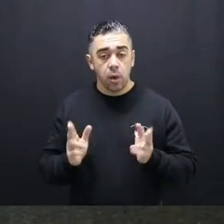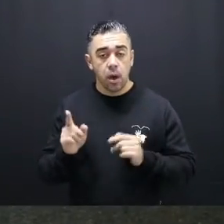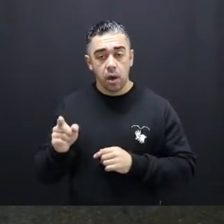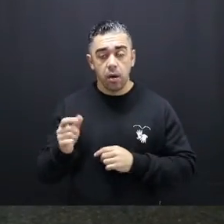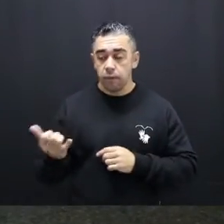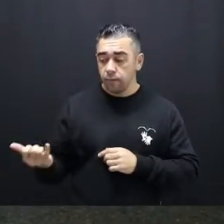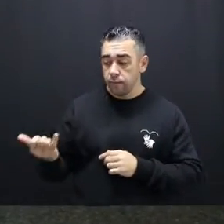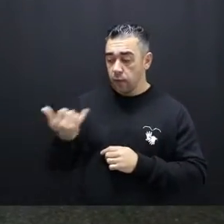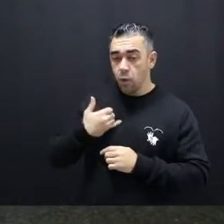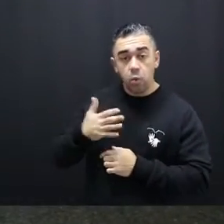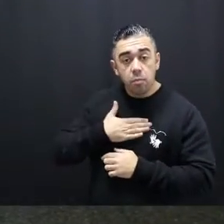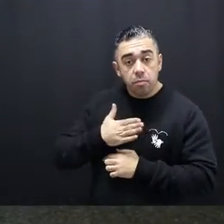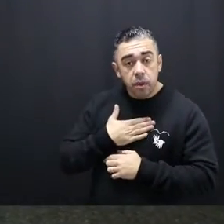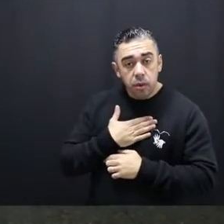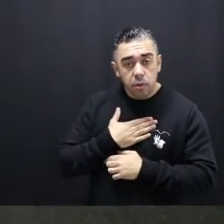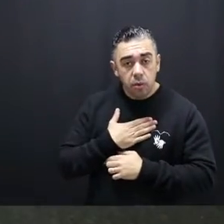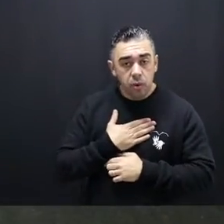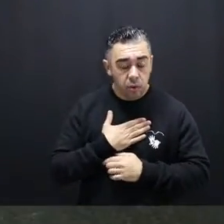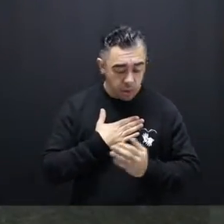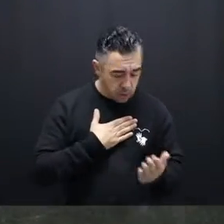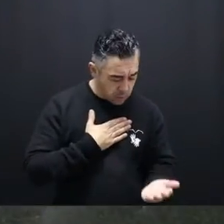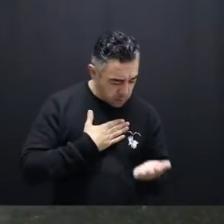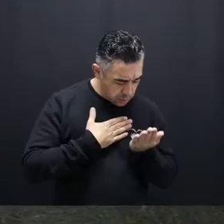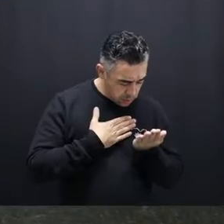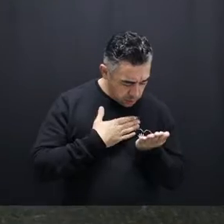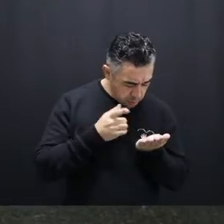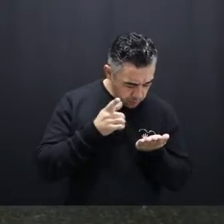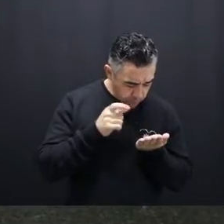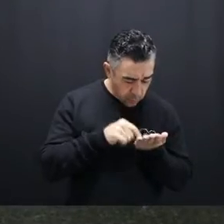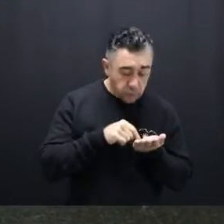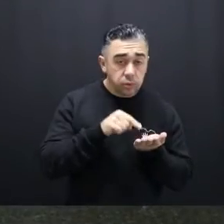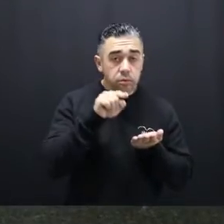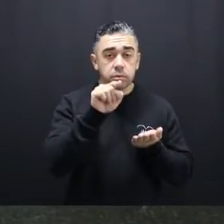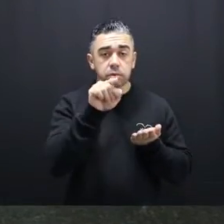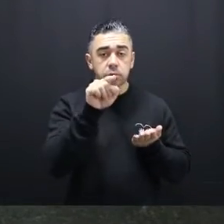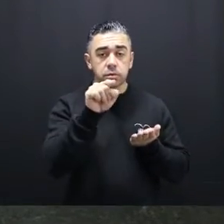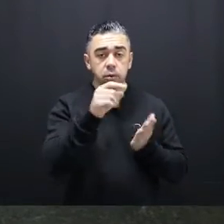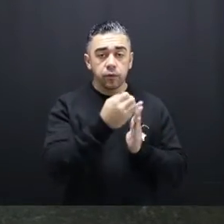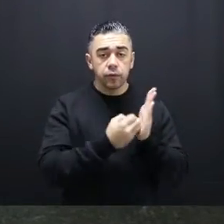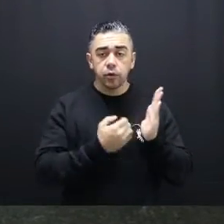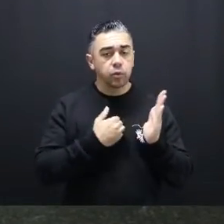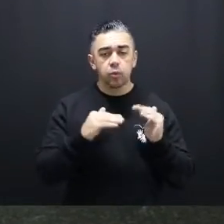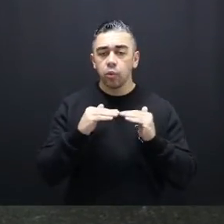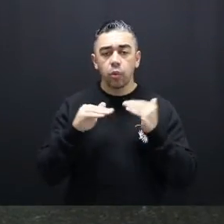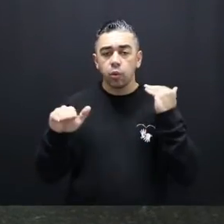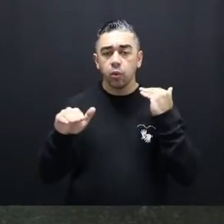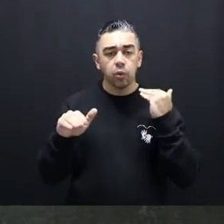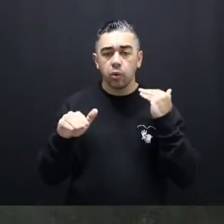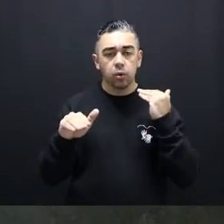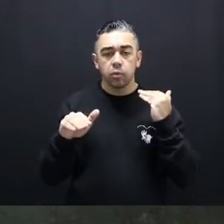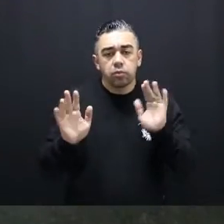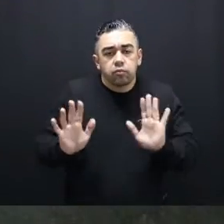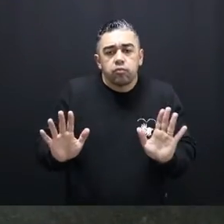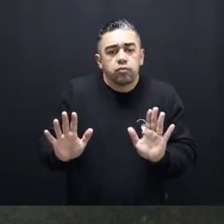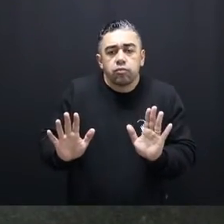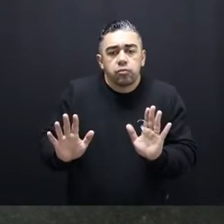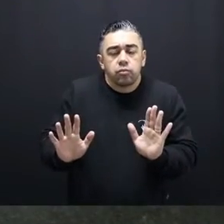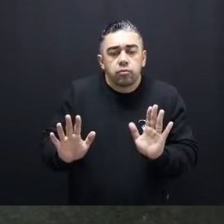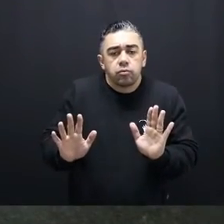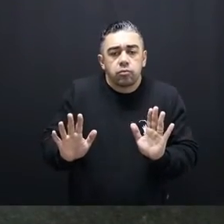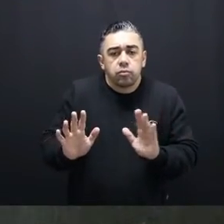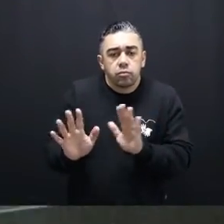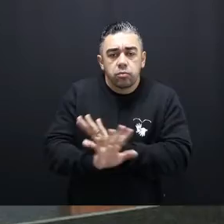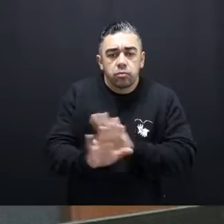que tá aí Fala comigo agora e mandaram para mim uma foto ofícios eu não concordo e não vou não vou atender